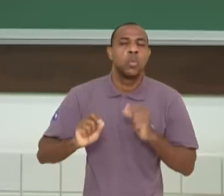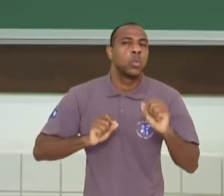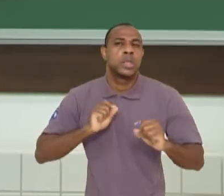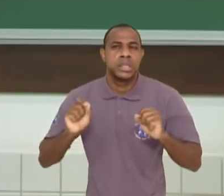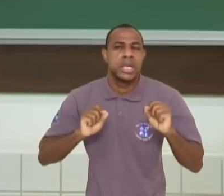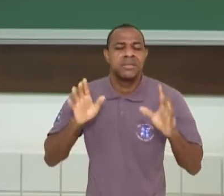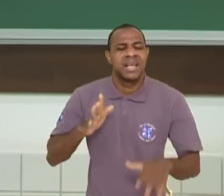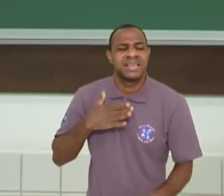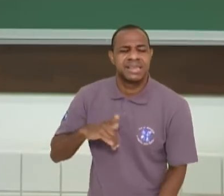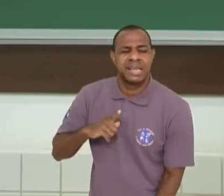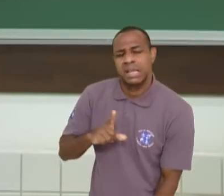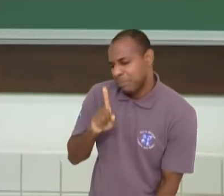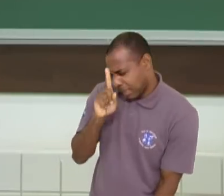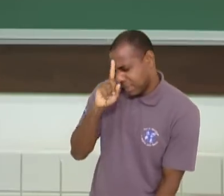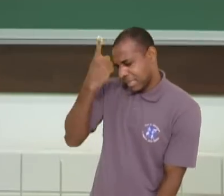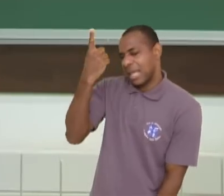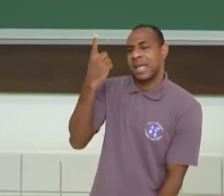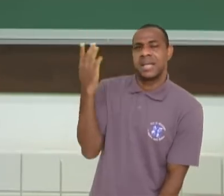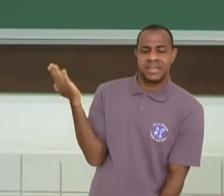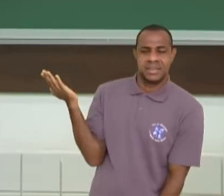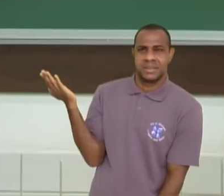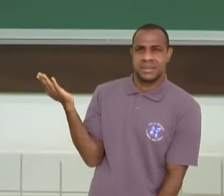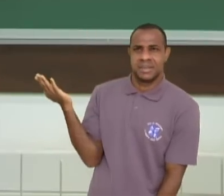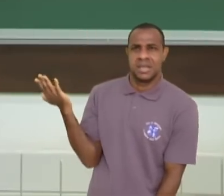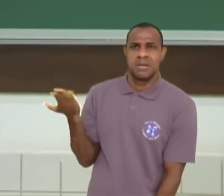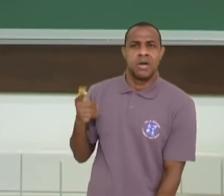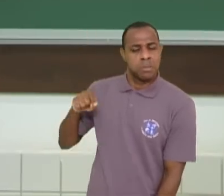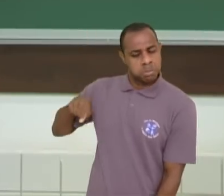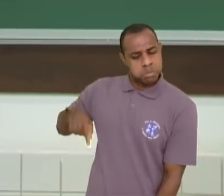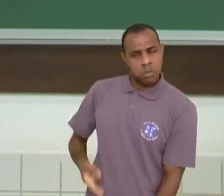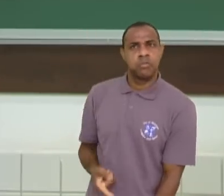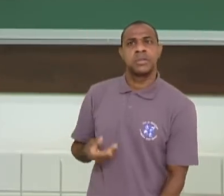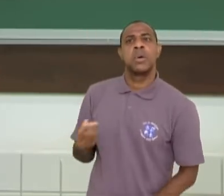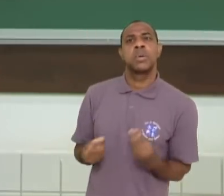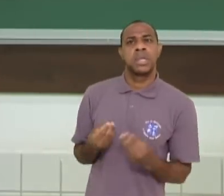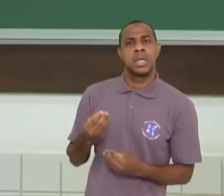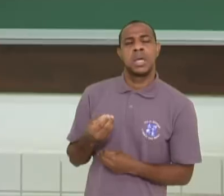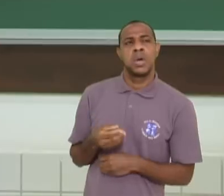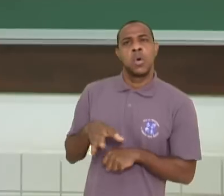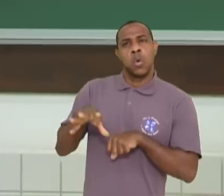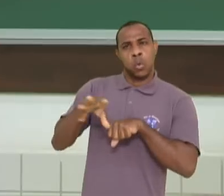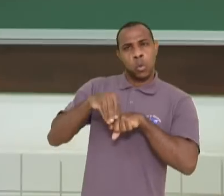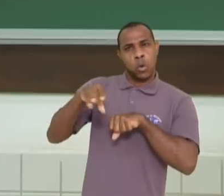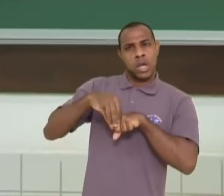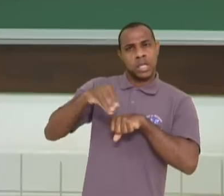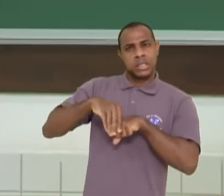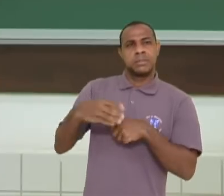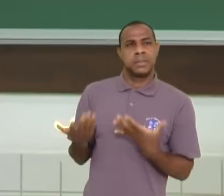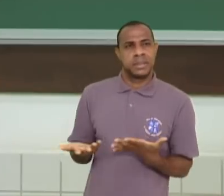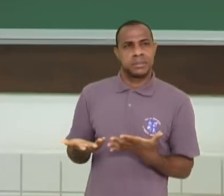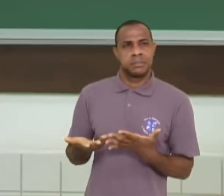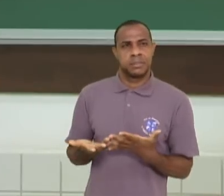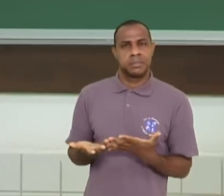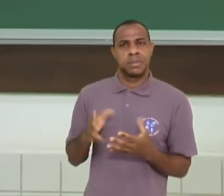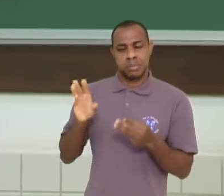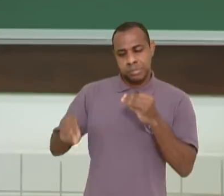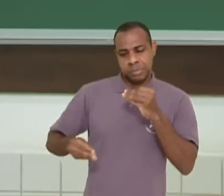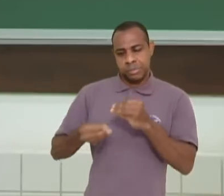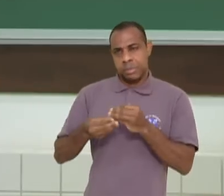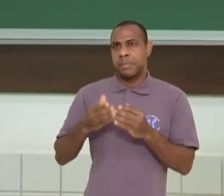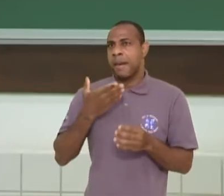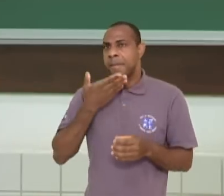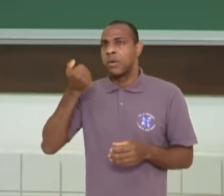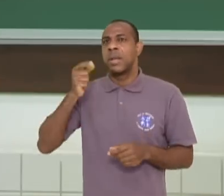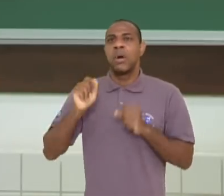uma ideia de mímica, né, então vamos aprofundar ainda mais esse conhecimento, trazer mais elementos para melhorar ainda mais